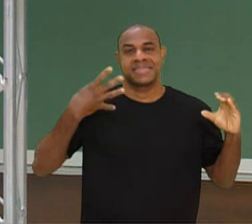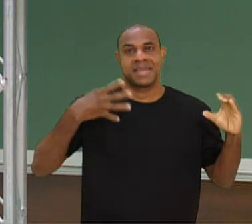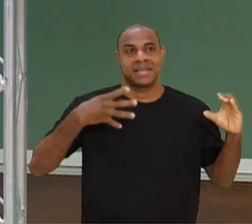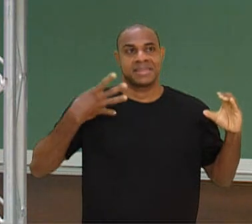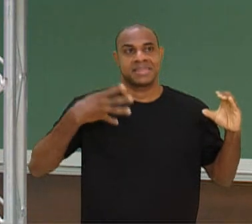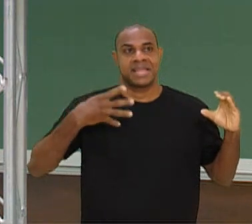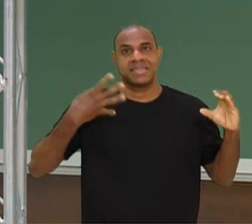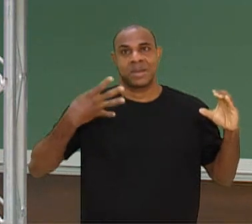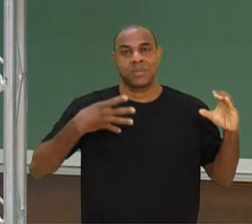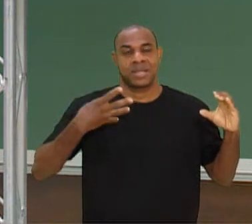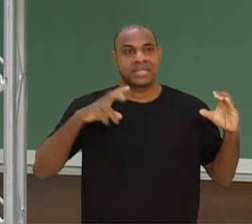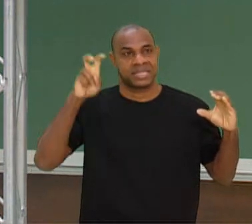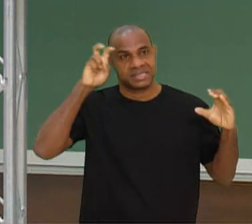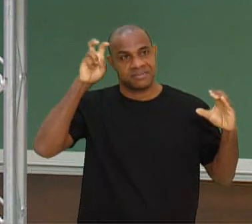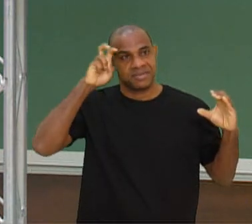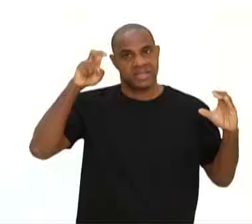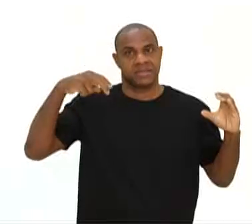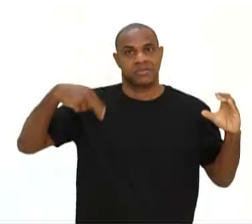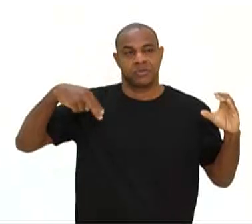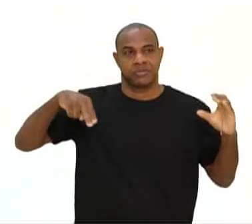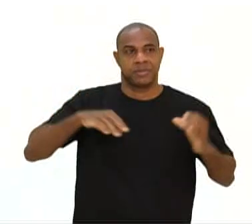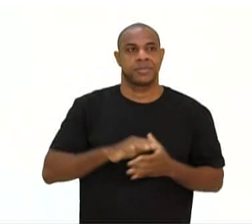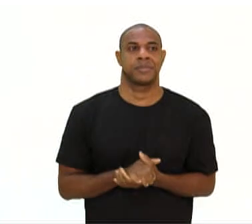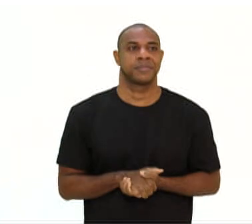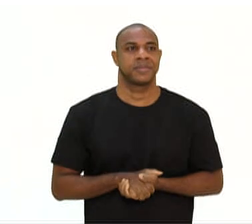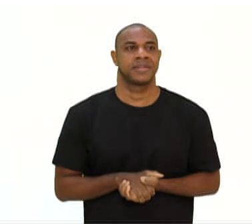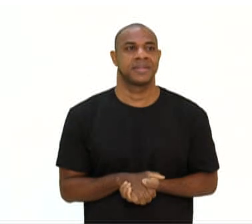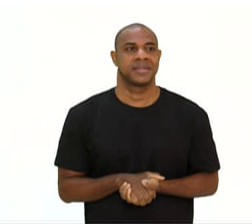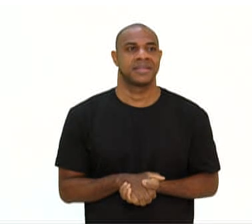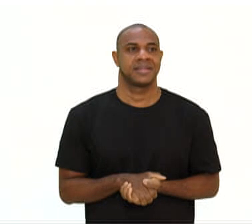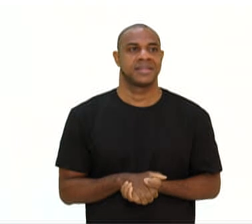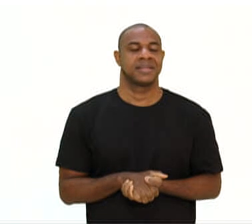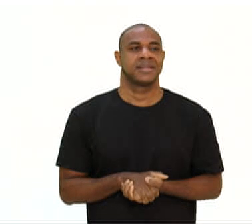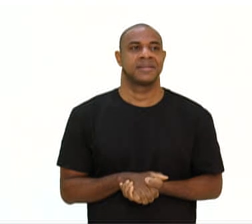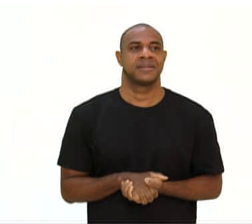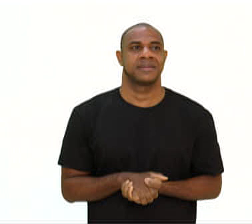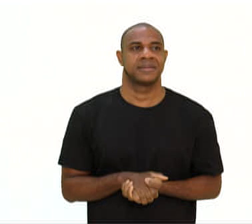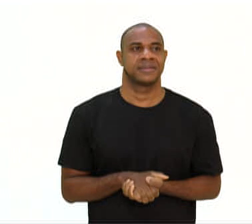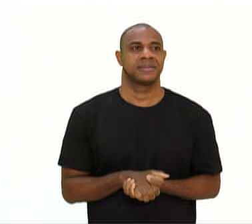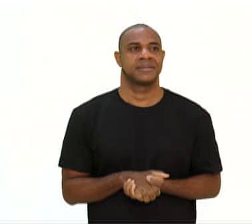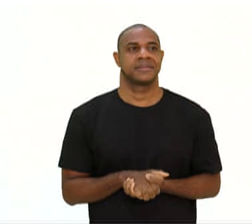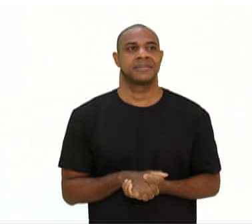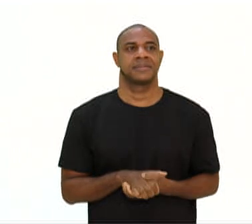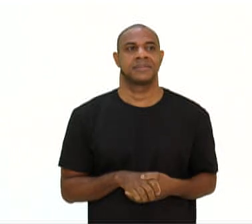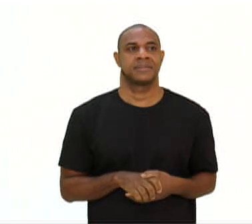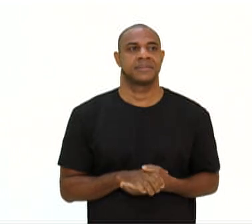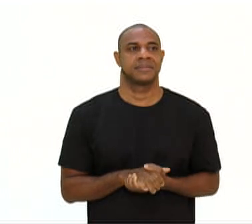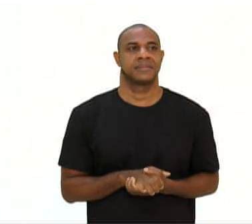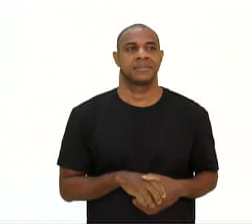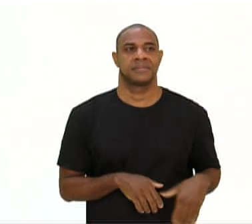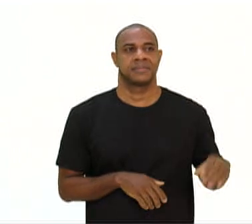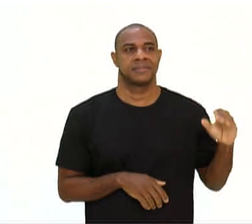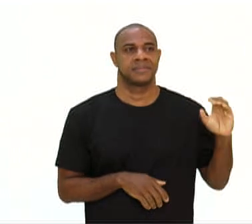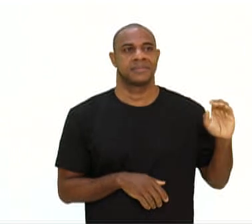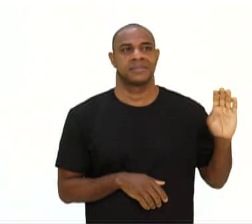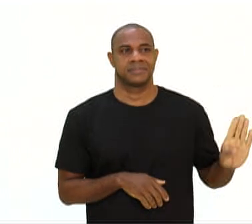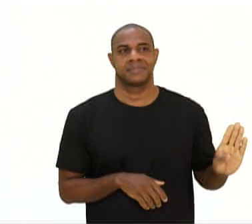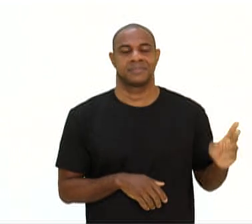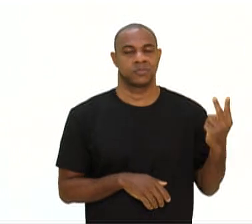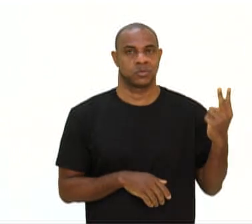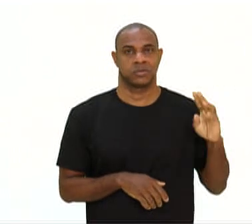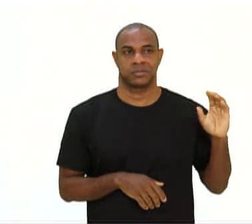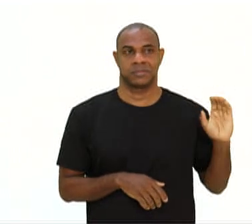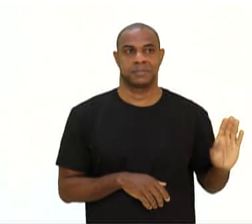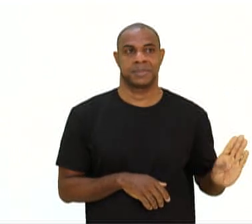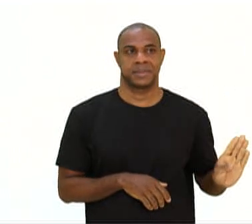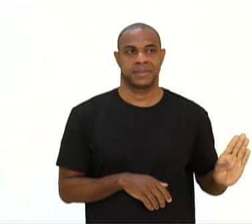quinta-feira do mês de novembro. The Thanksgiving Day dinner needs to have turkey, potatoes and